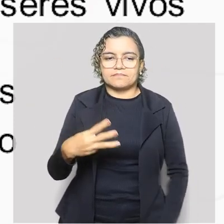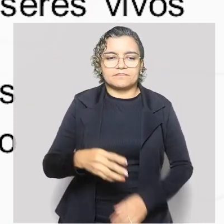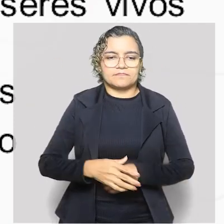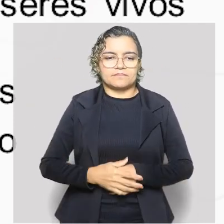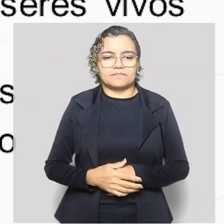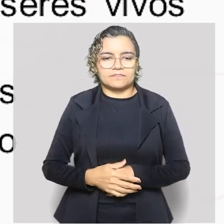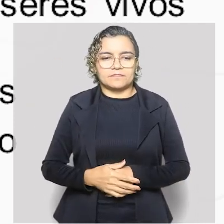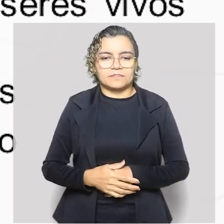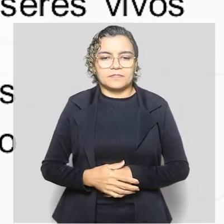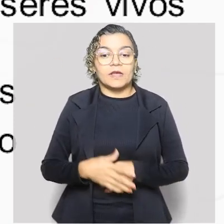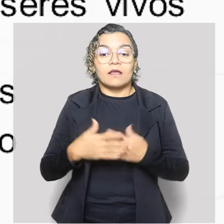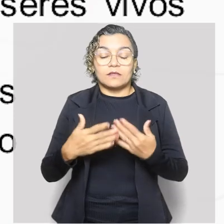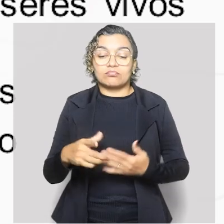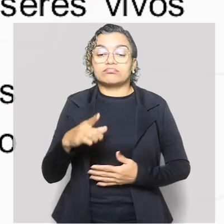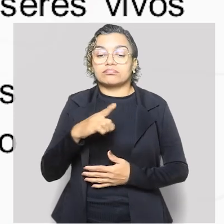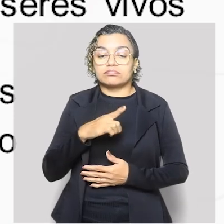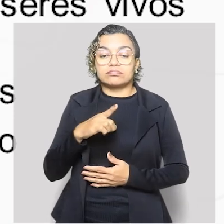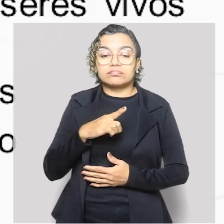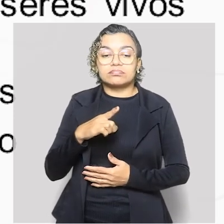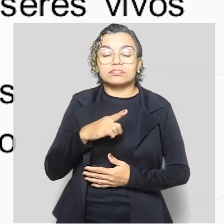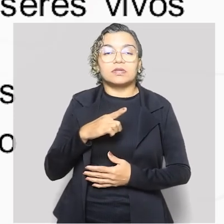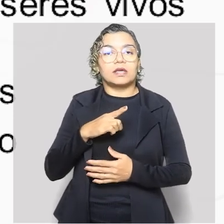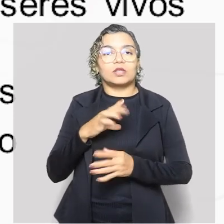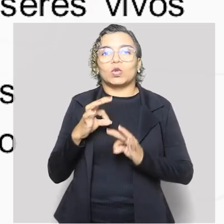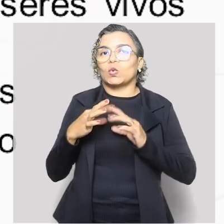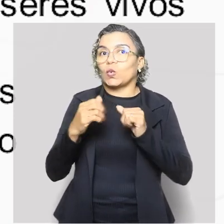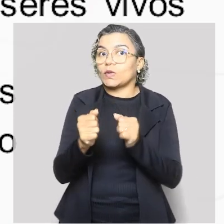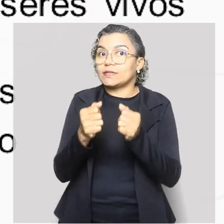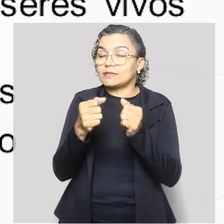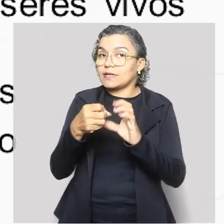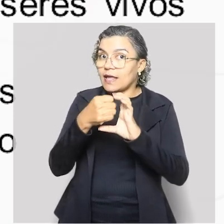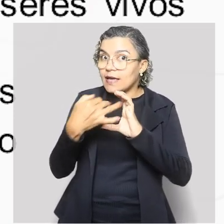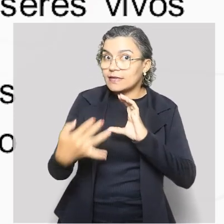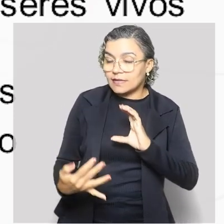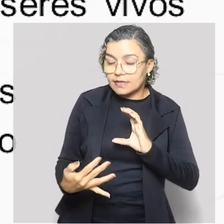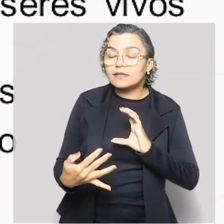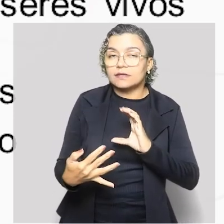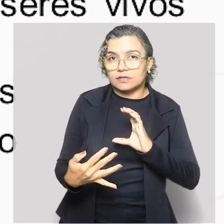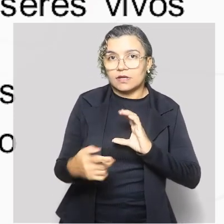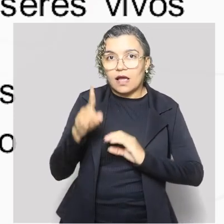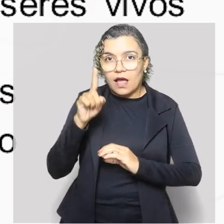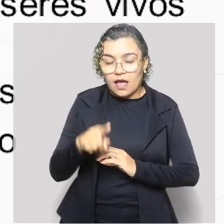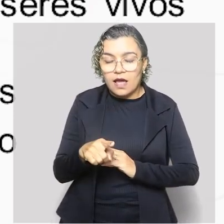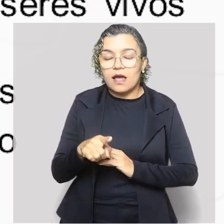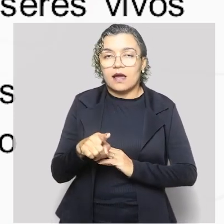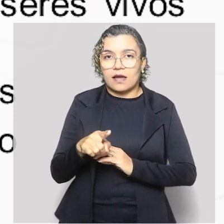tempo. Admitido que possuir todas essas características seja requisito